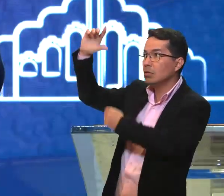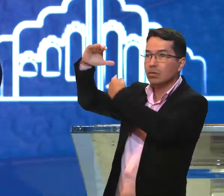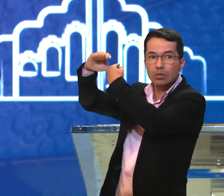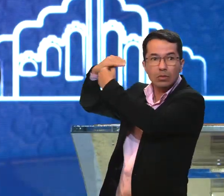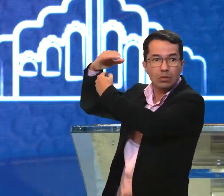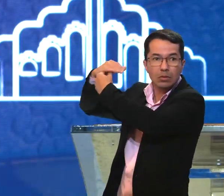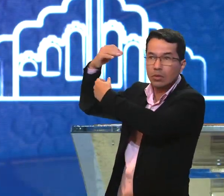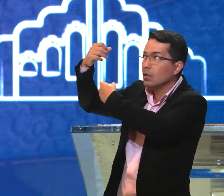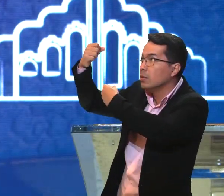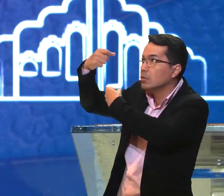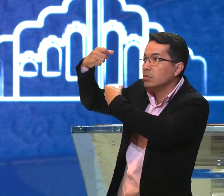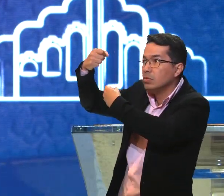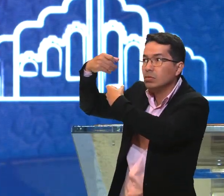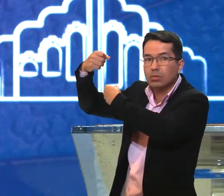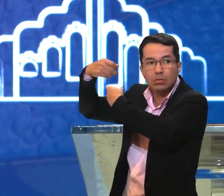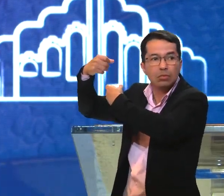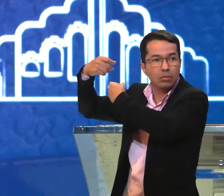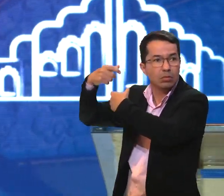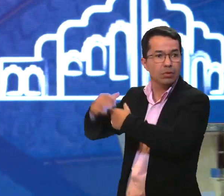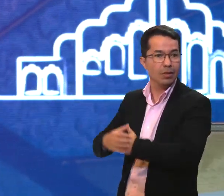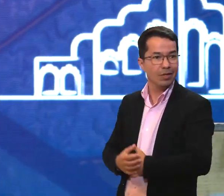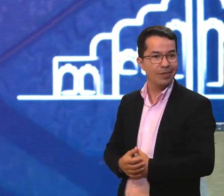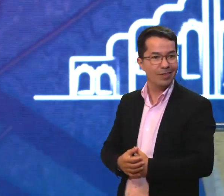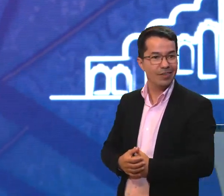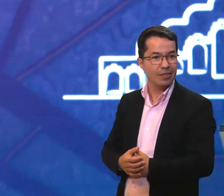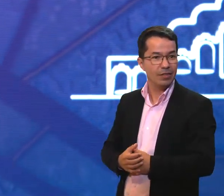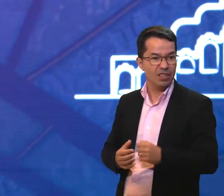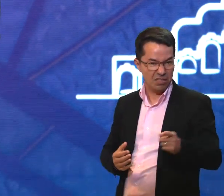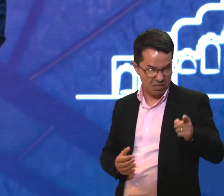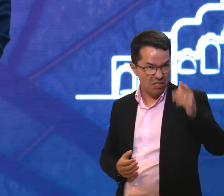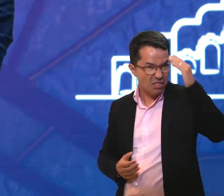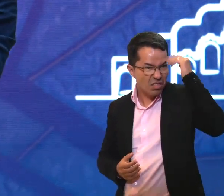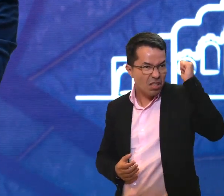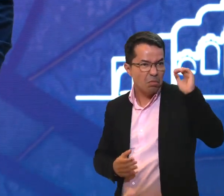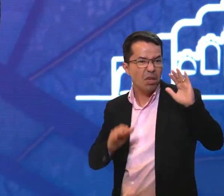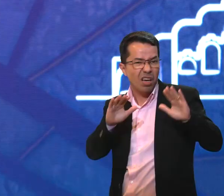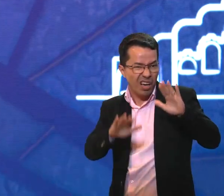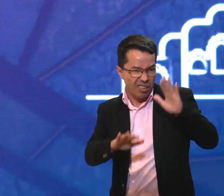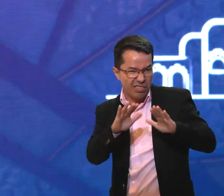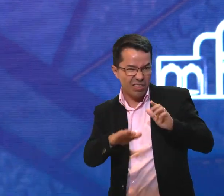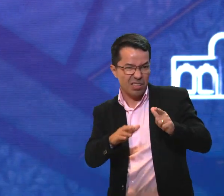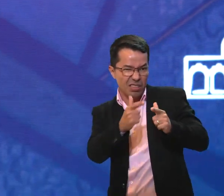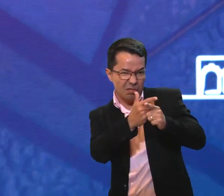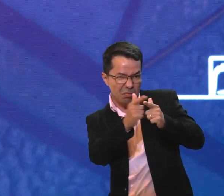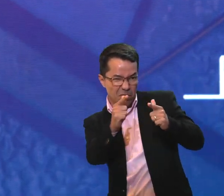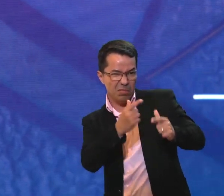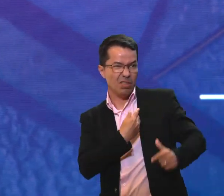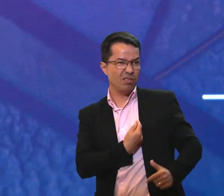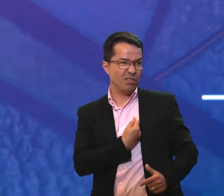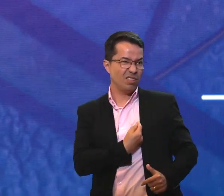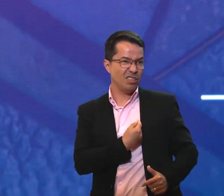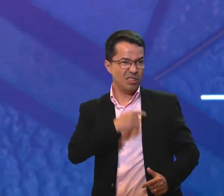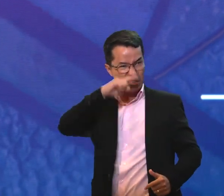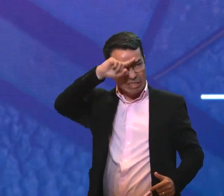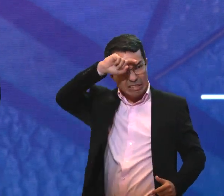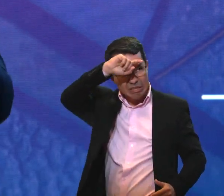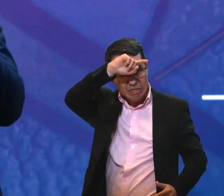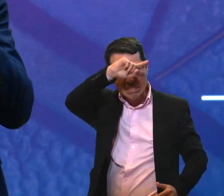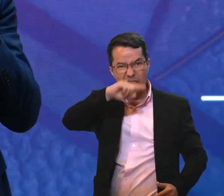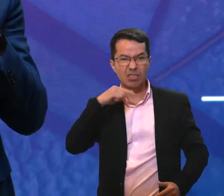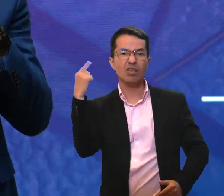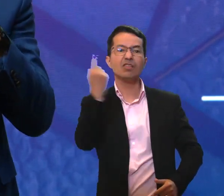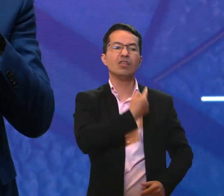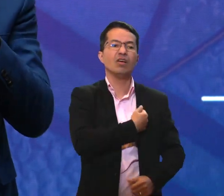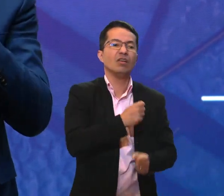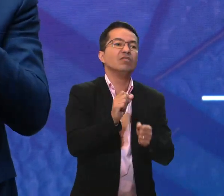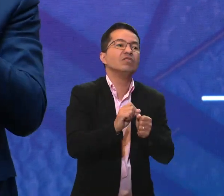vem. Às vezes nos embates, nas lutas, querendo resolver problemas, nós